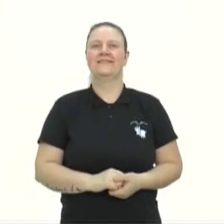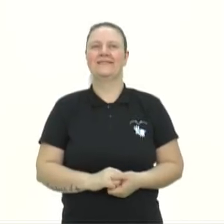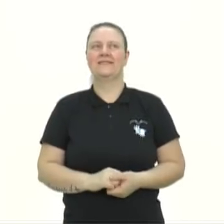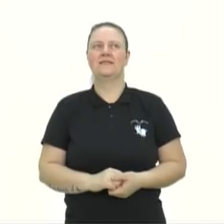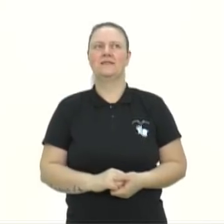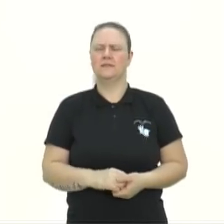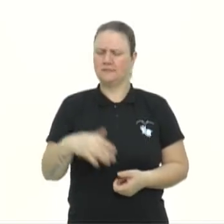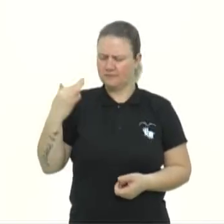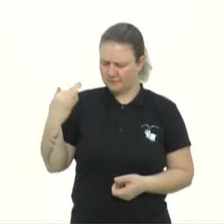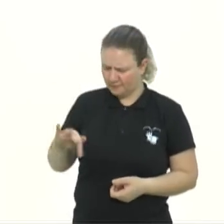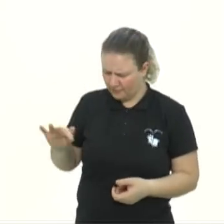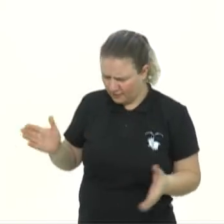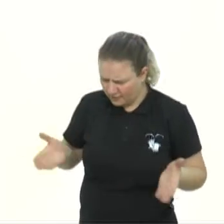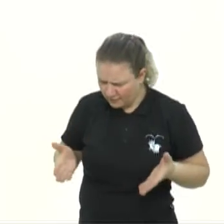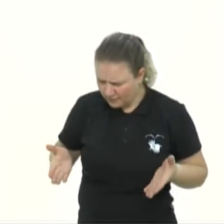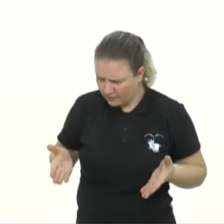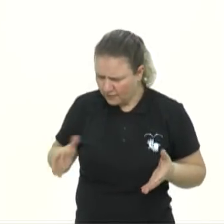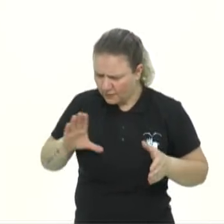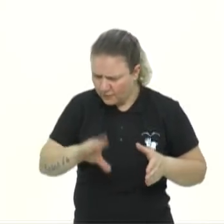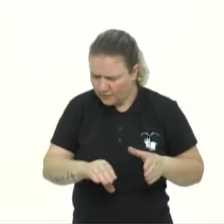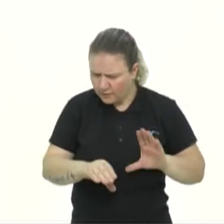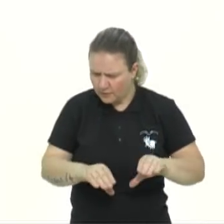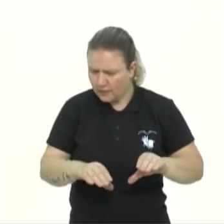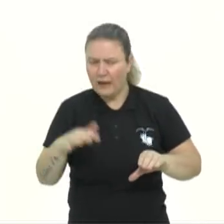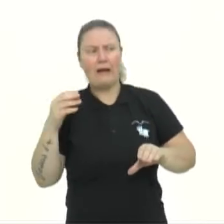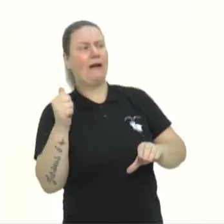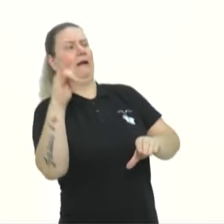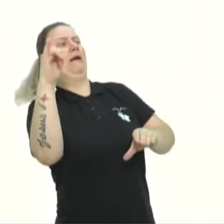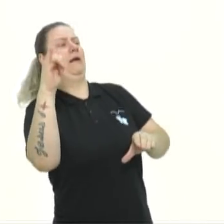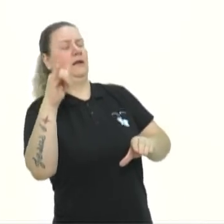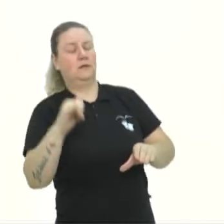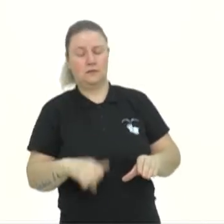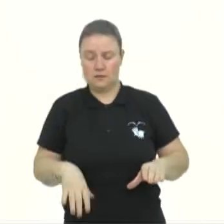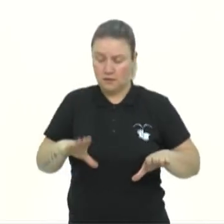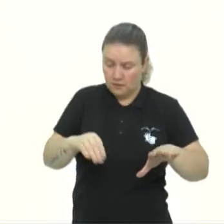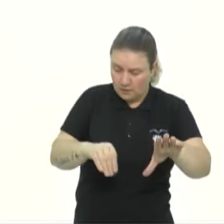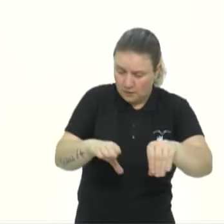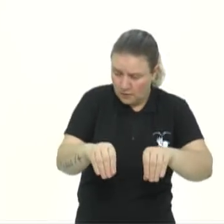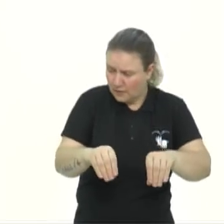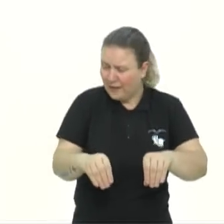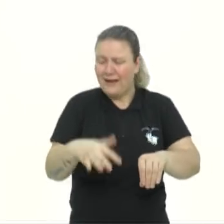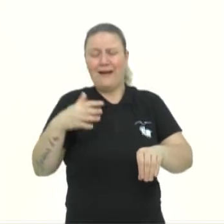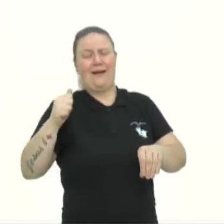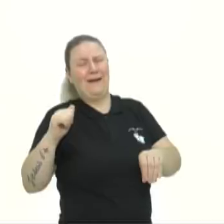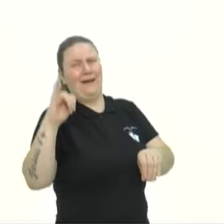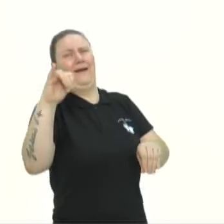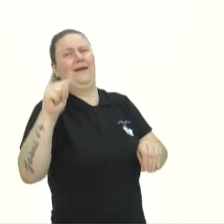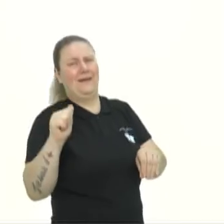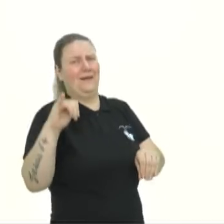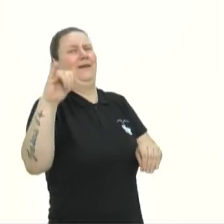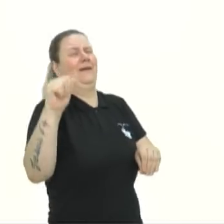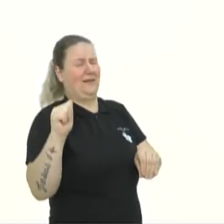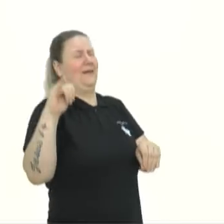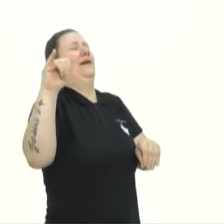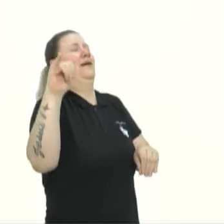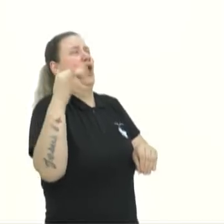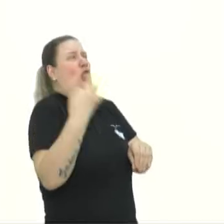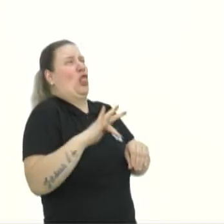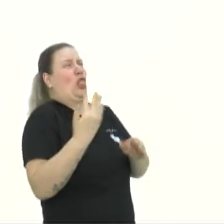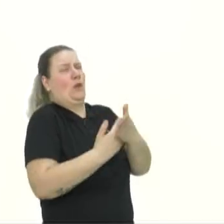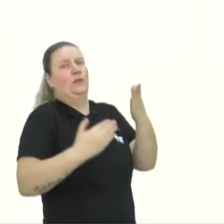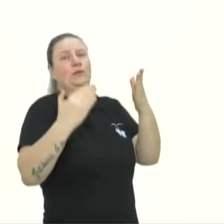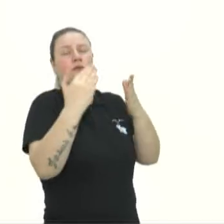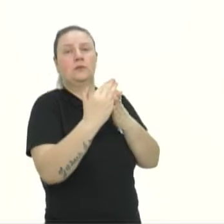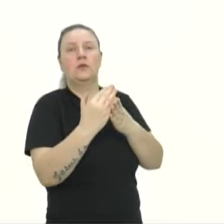Dói aqui? Ai. E aqui como é que está? Ai, ai, ai, dói demais.